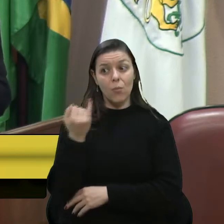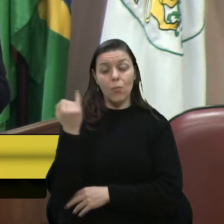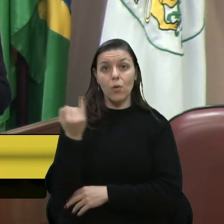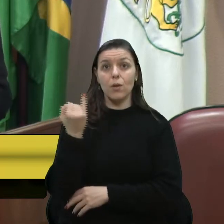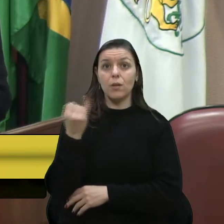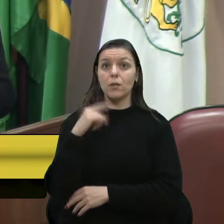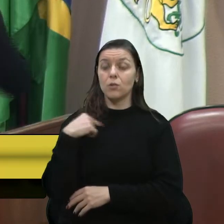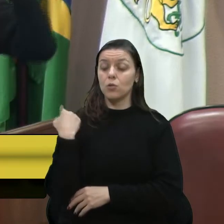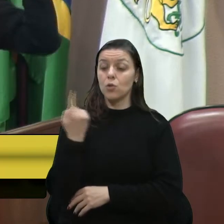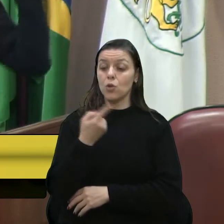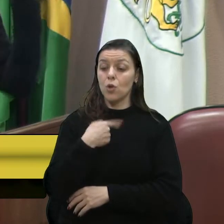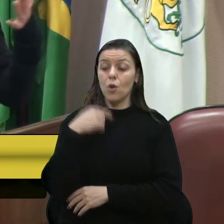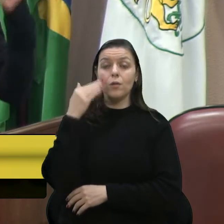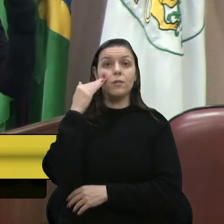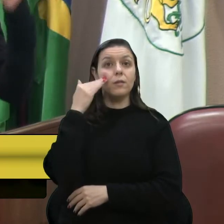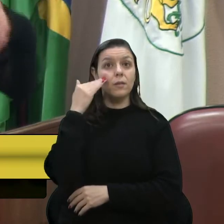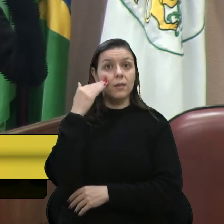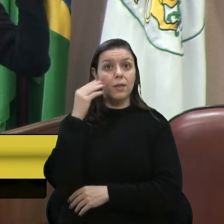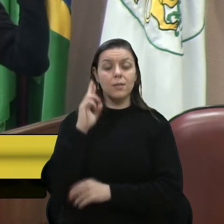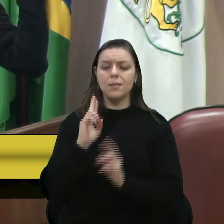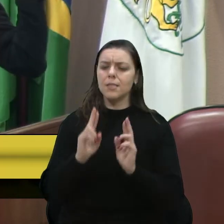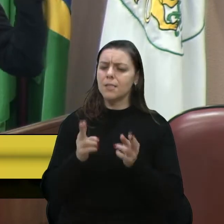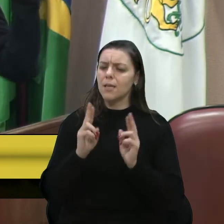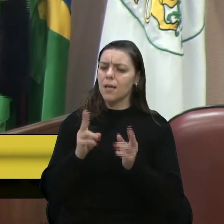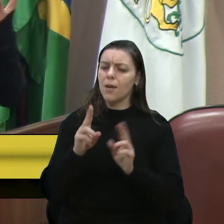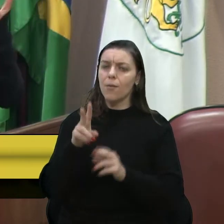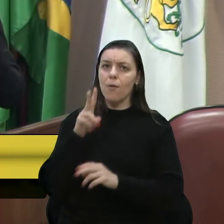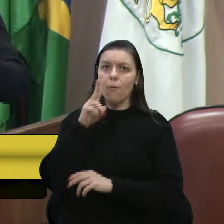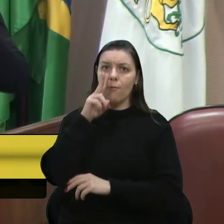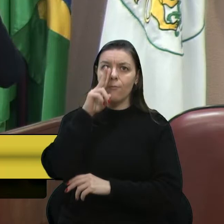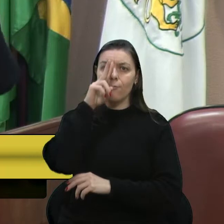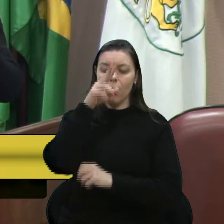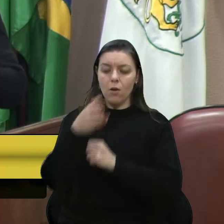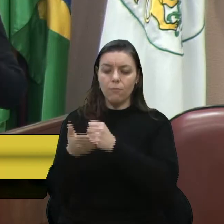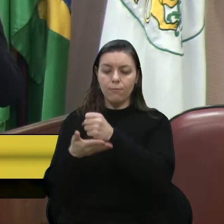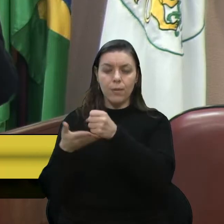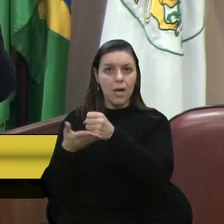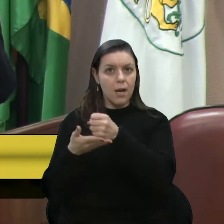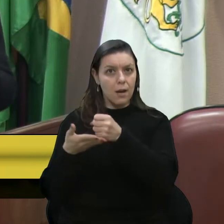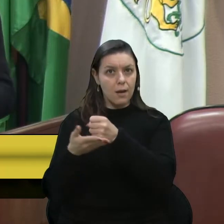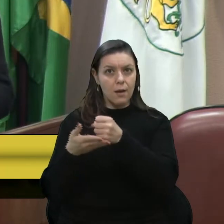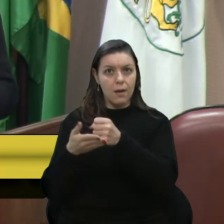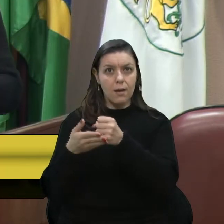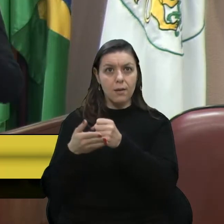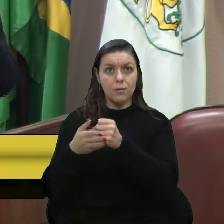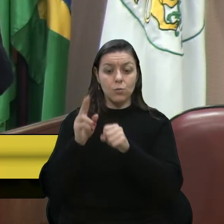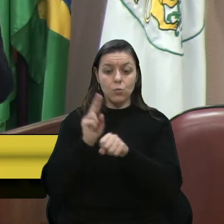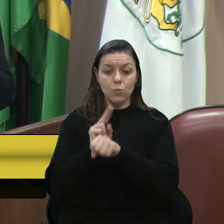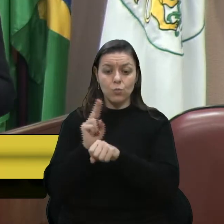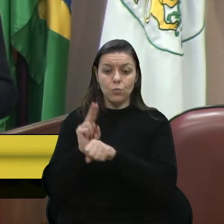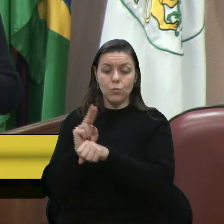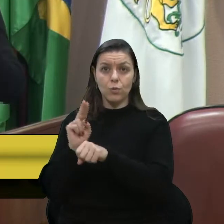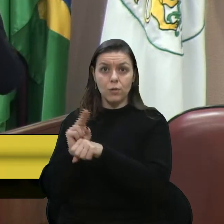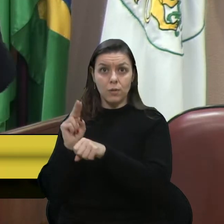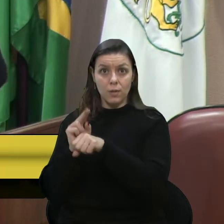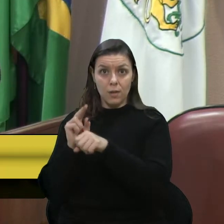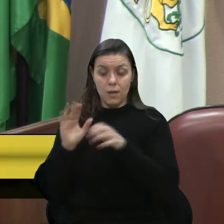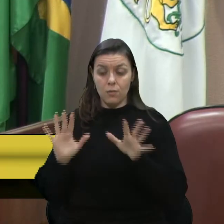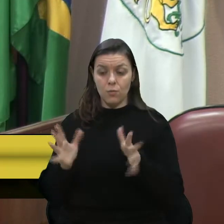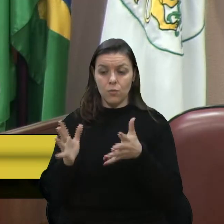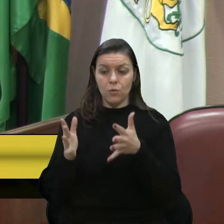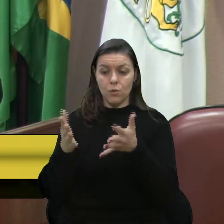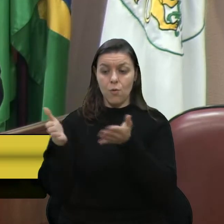nós entendermos que sempre que a gente fortalece a base, fortalece a prevenção e estimula o acesso